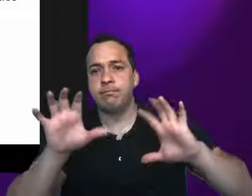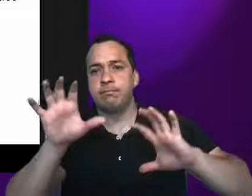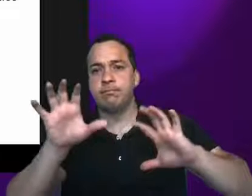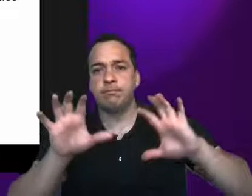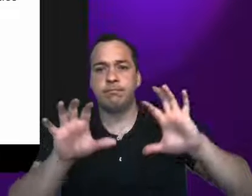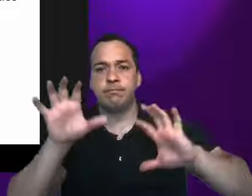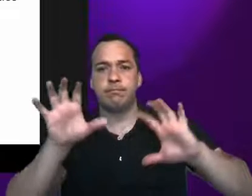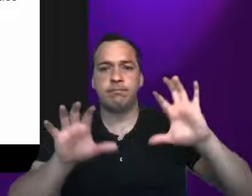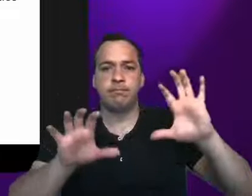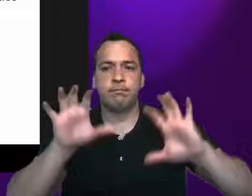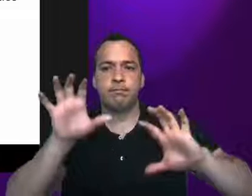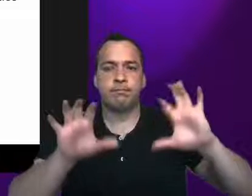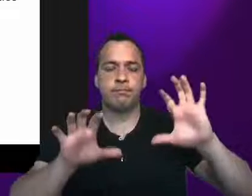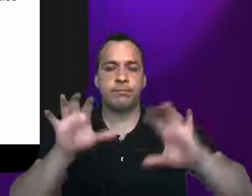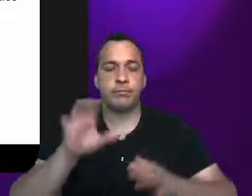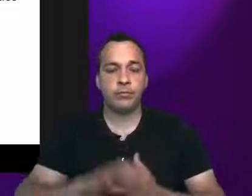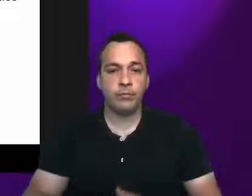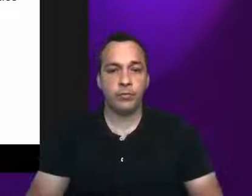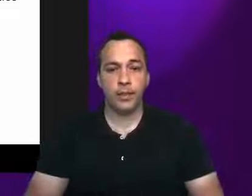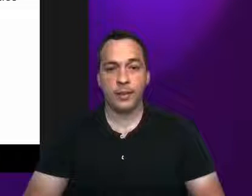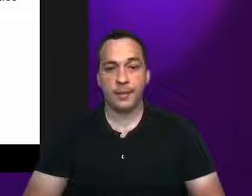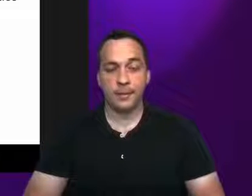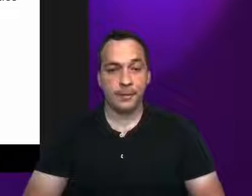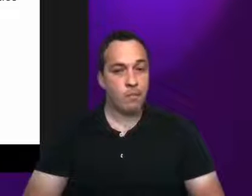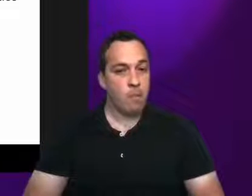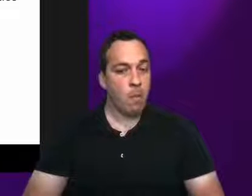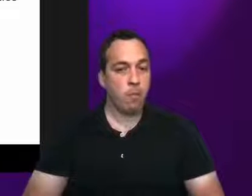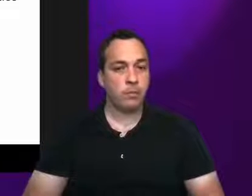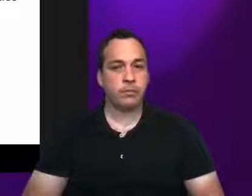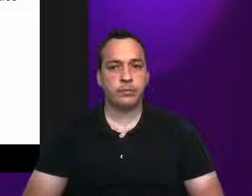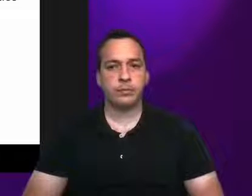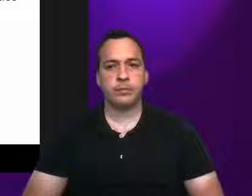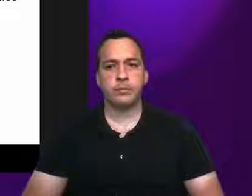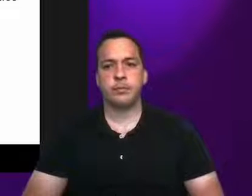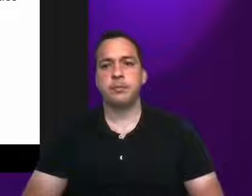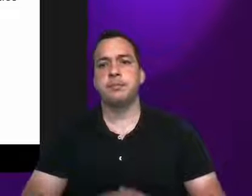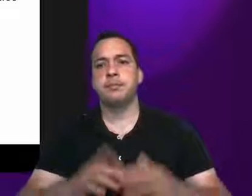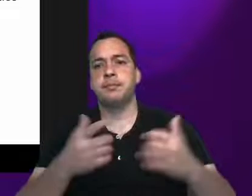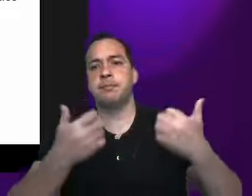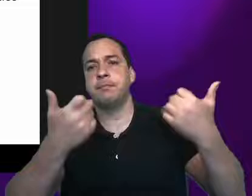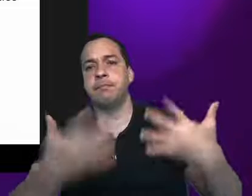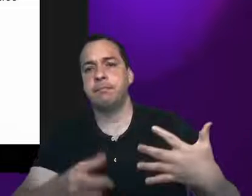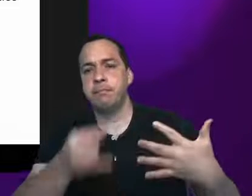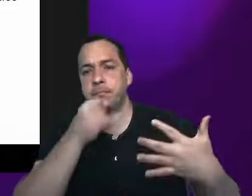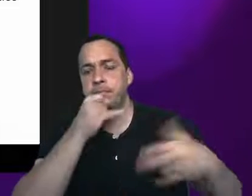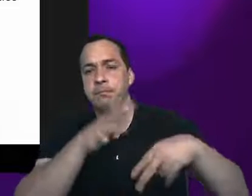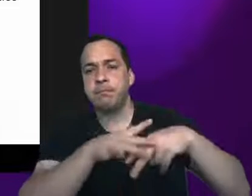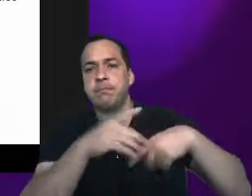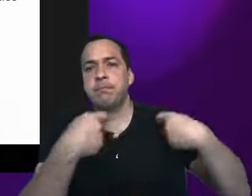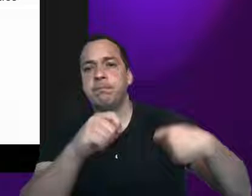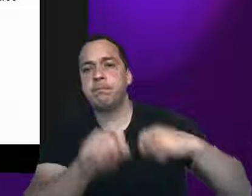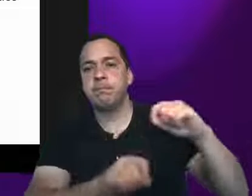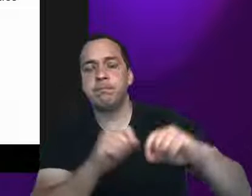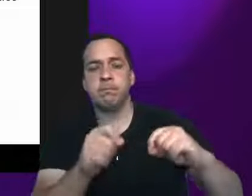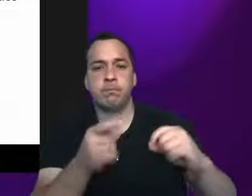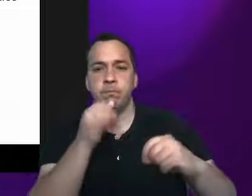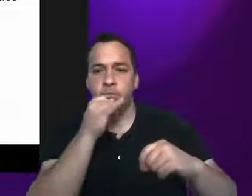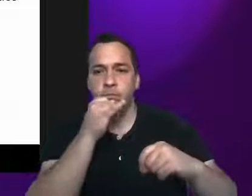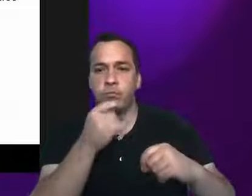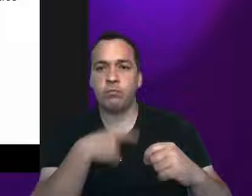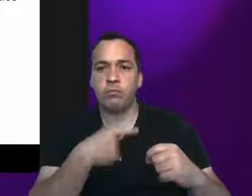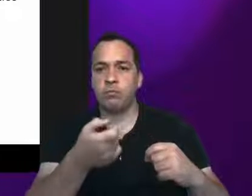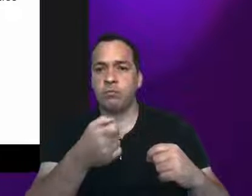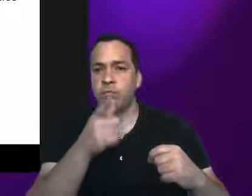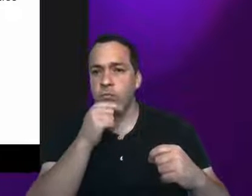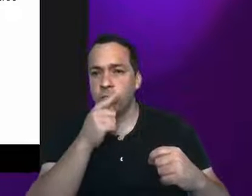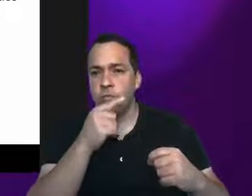uma congestão leve, moderada, grave, eu vou definir se o paciente vai precisar, quanto ele vai precisar de diurético ou da